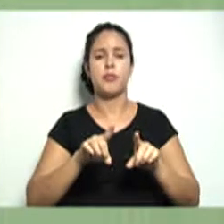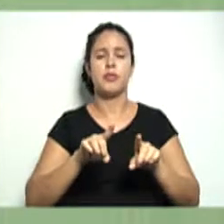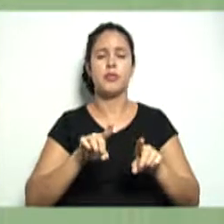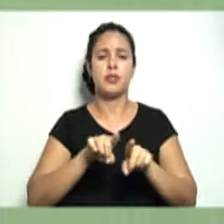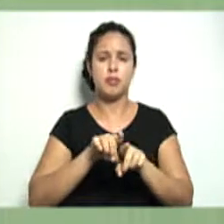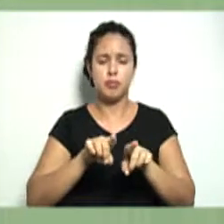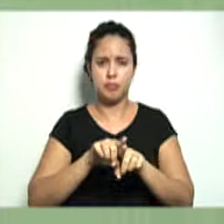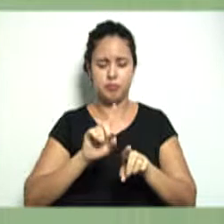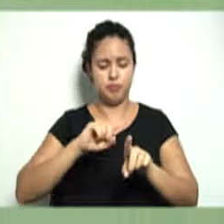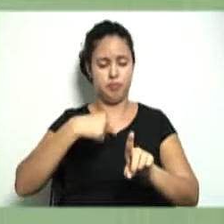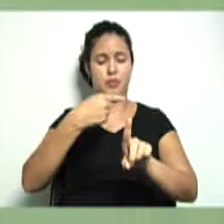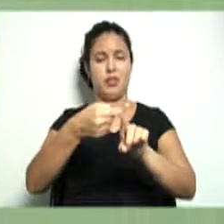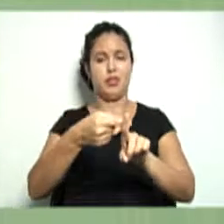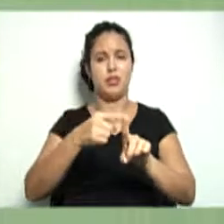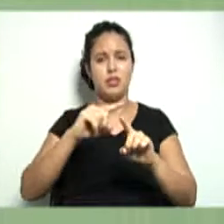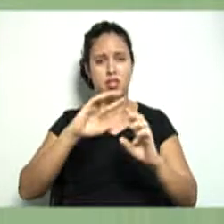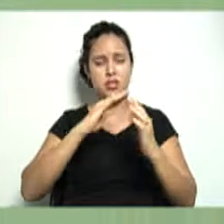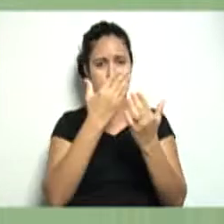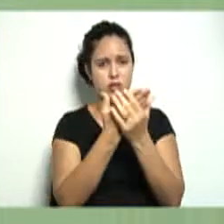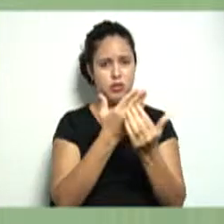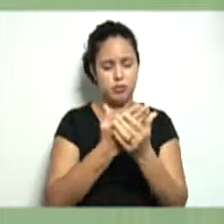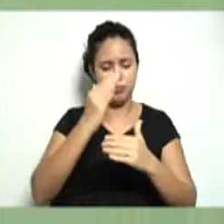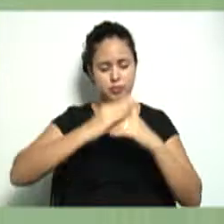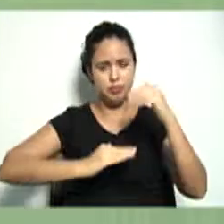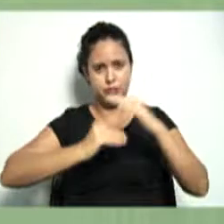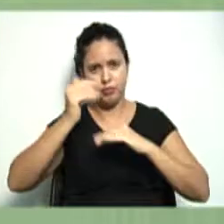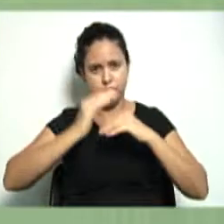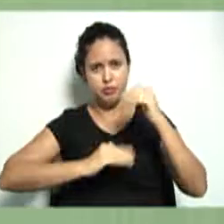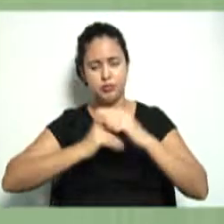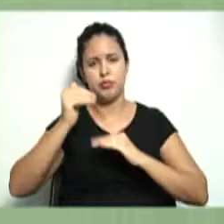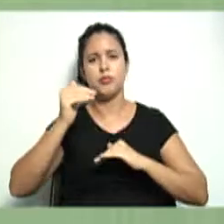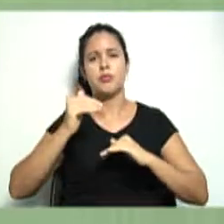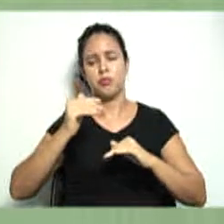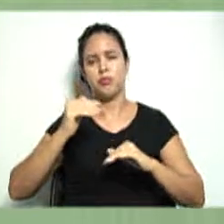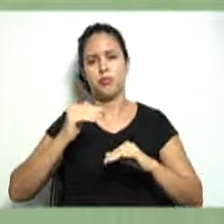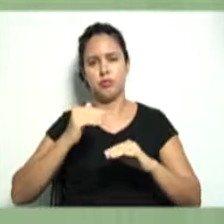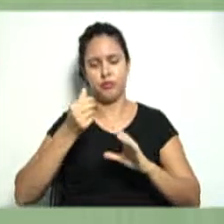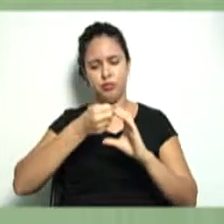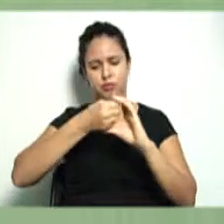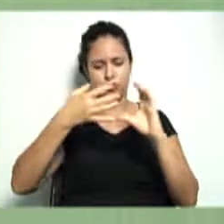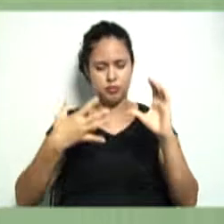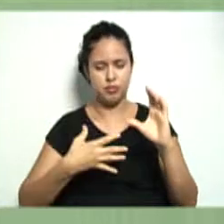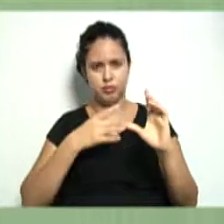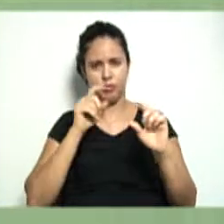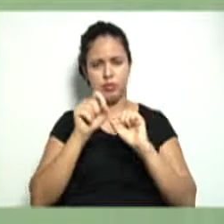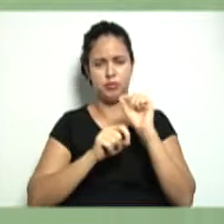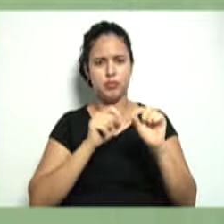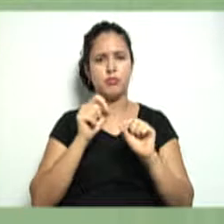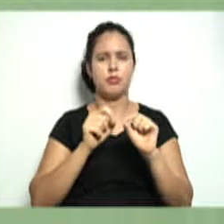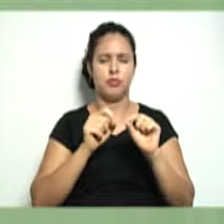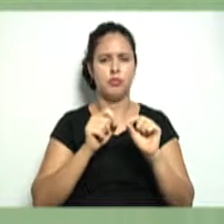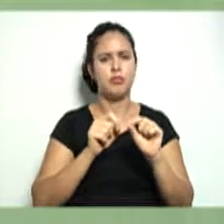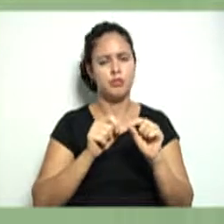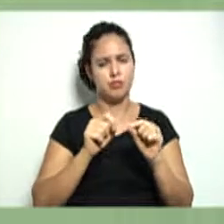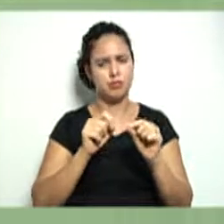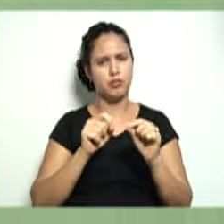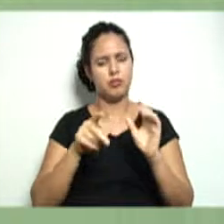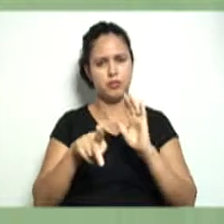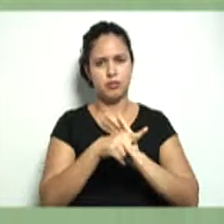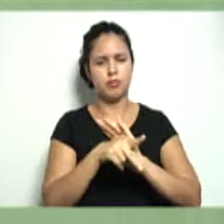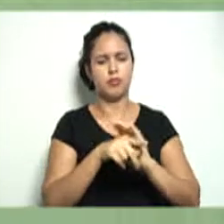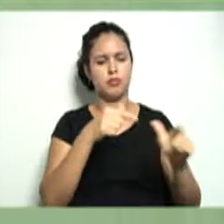profissionalizantes enfatizavam aspectos operacionais do processo de produção.